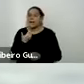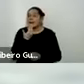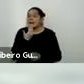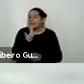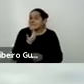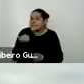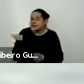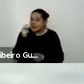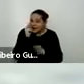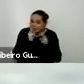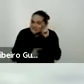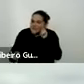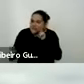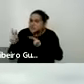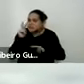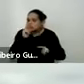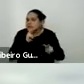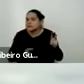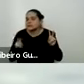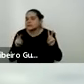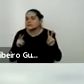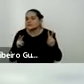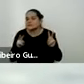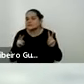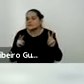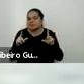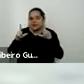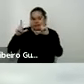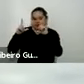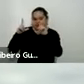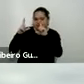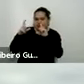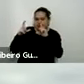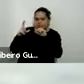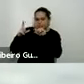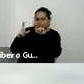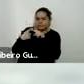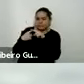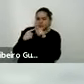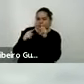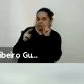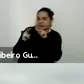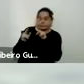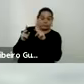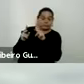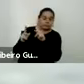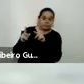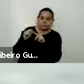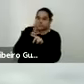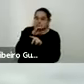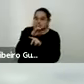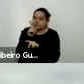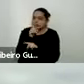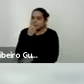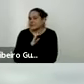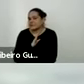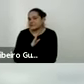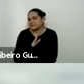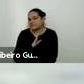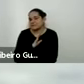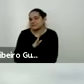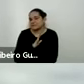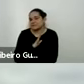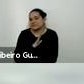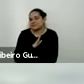da fotografia, porque a fotografia ela se revela de fato ruim, Sim. né?